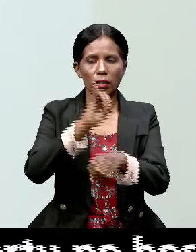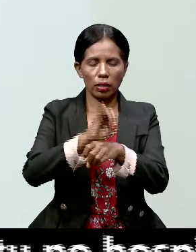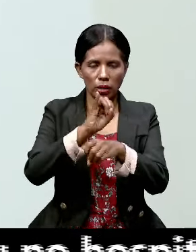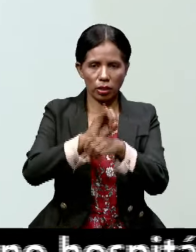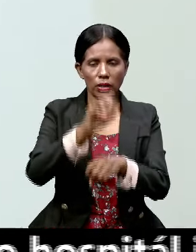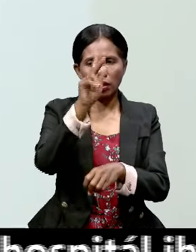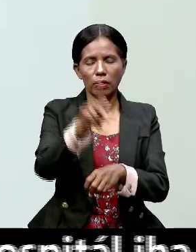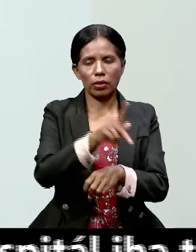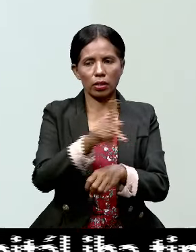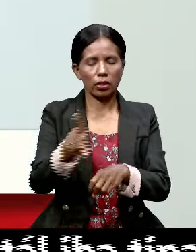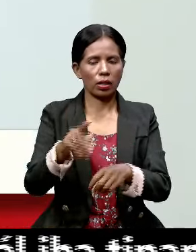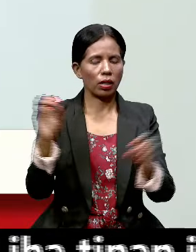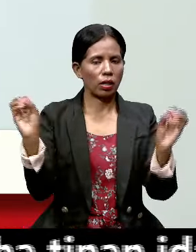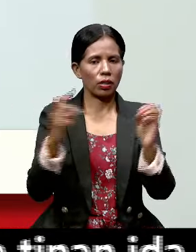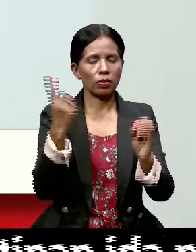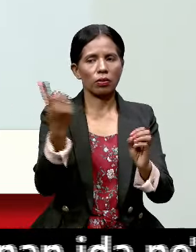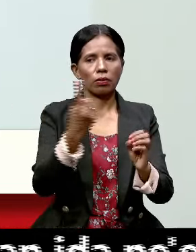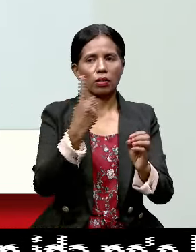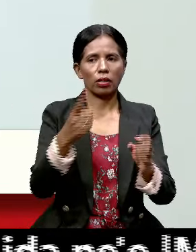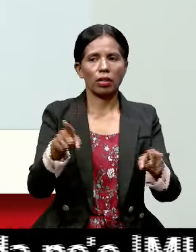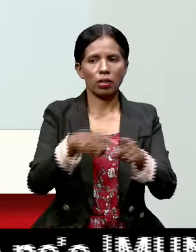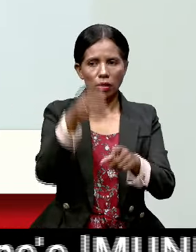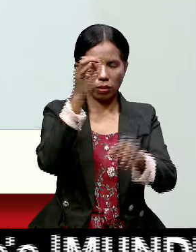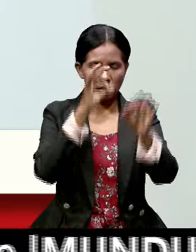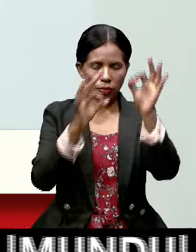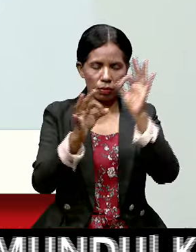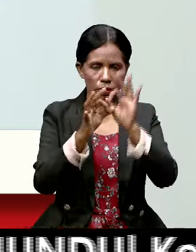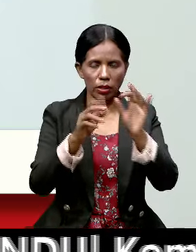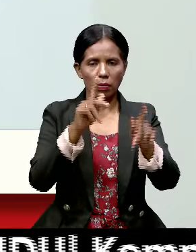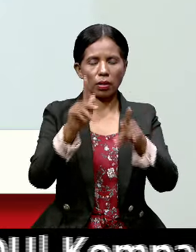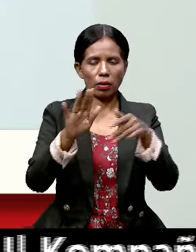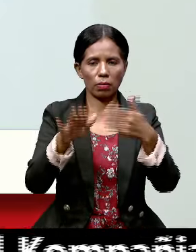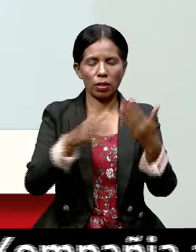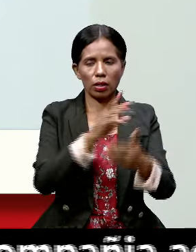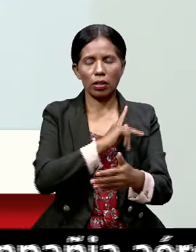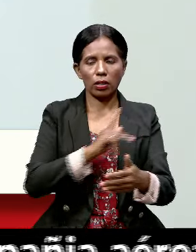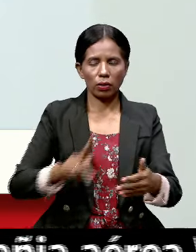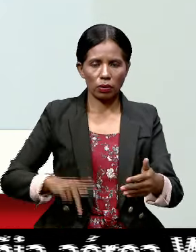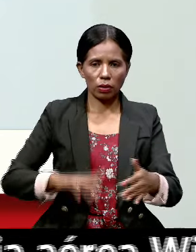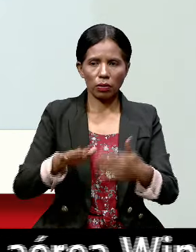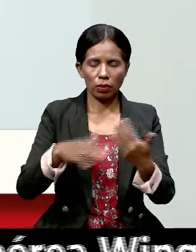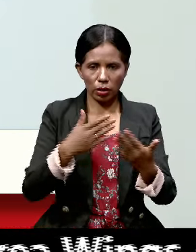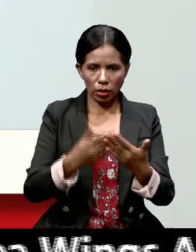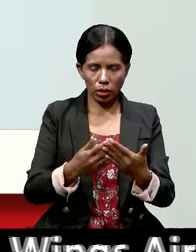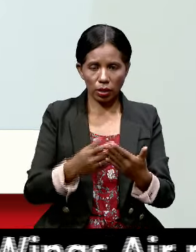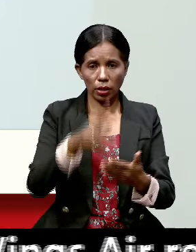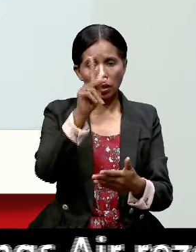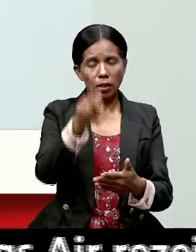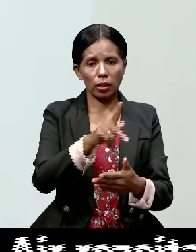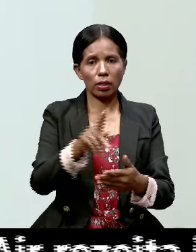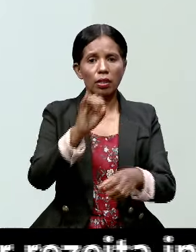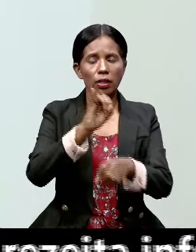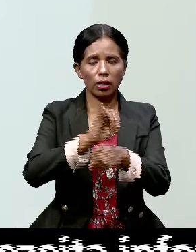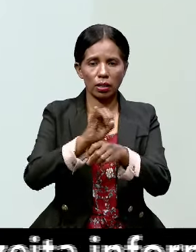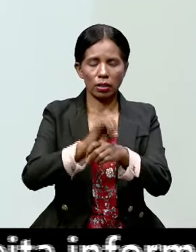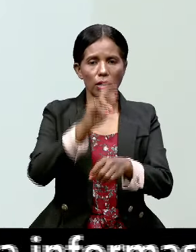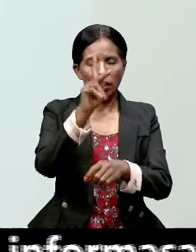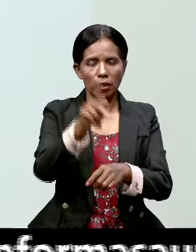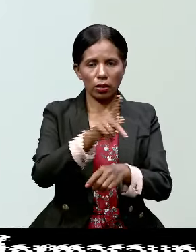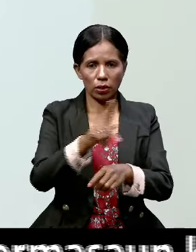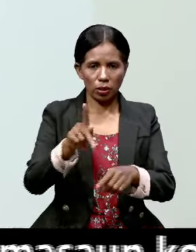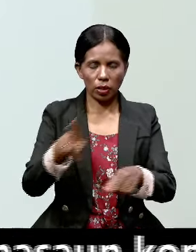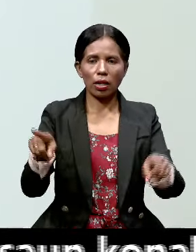Católica, lá hoje, está nessa fiarida basarani católica. Mas a Igreja Católica, Batimor-Leste,